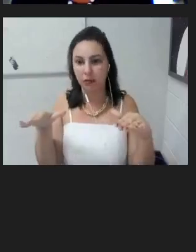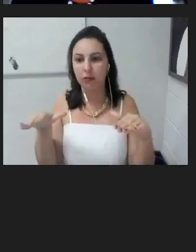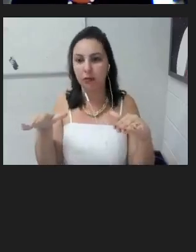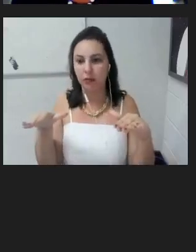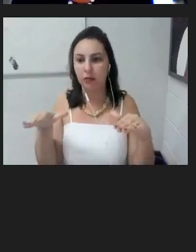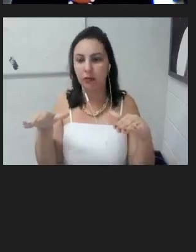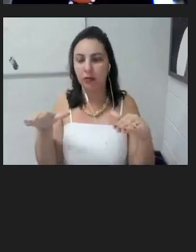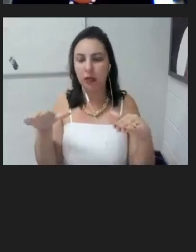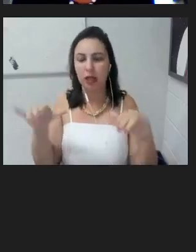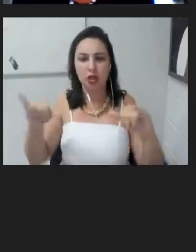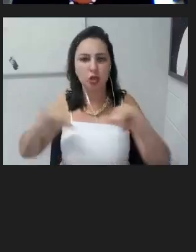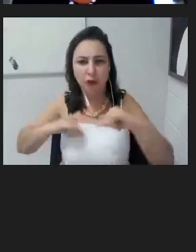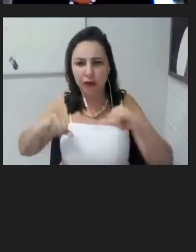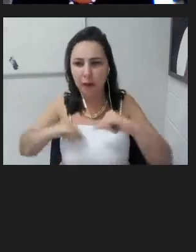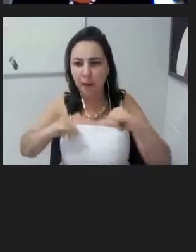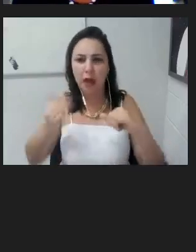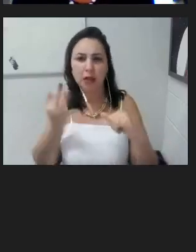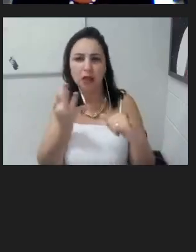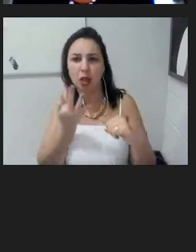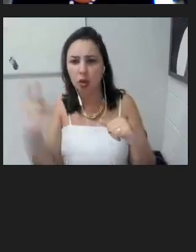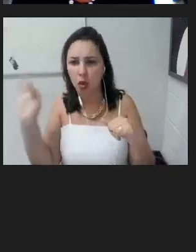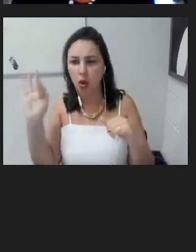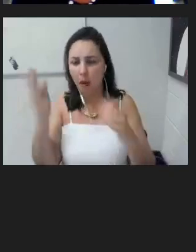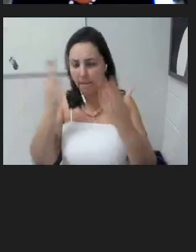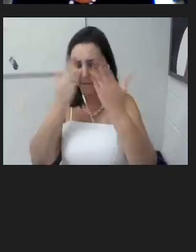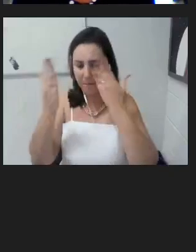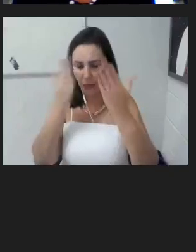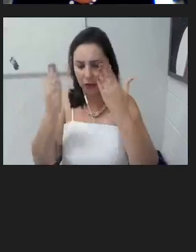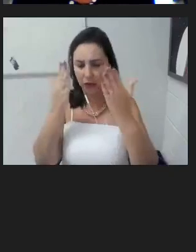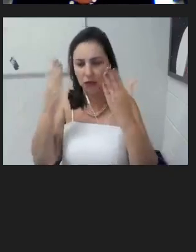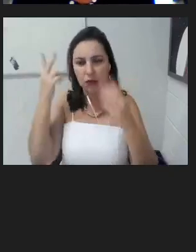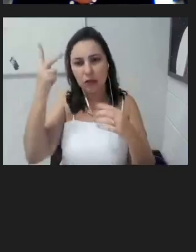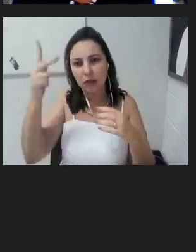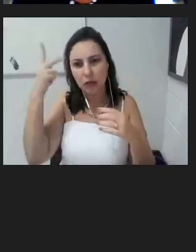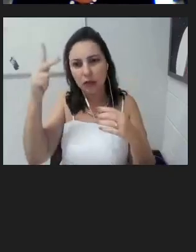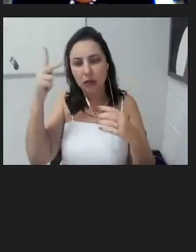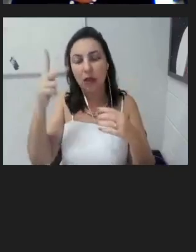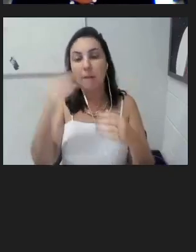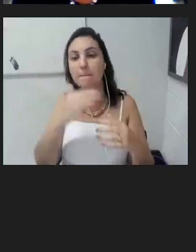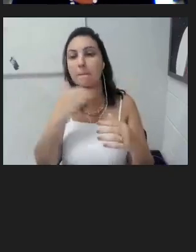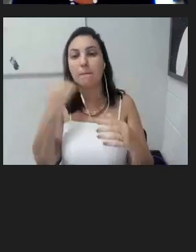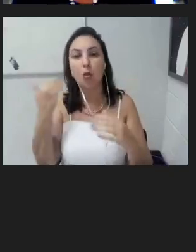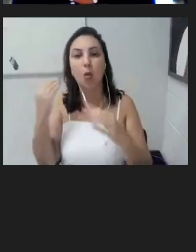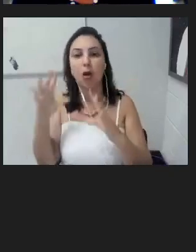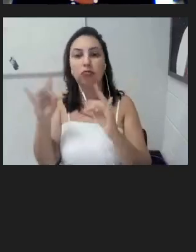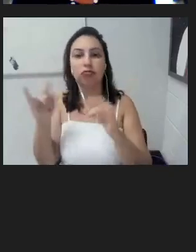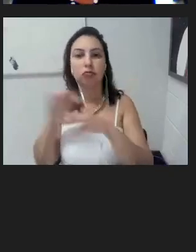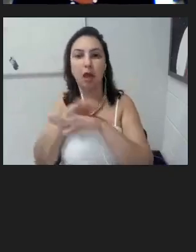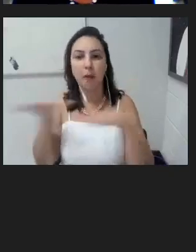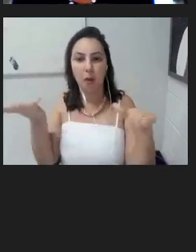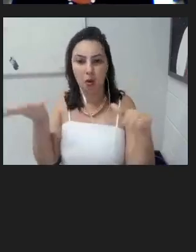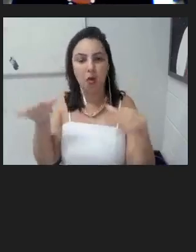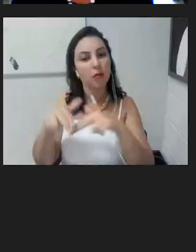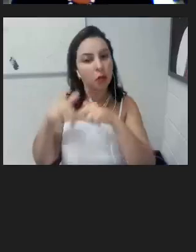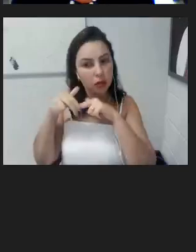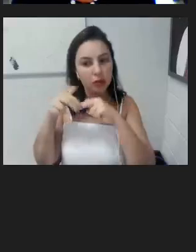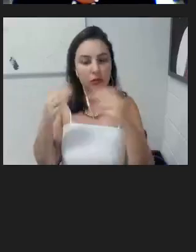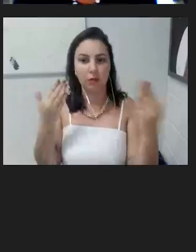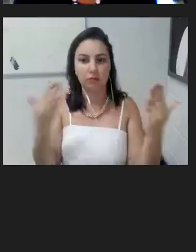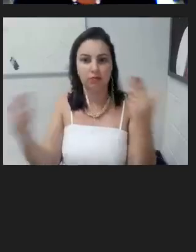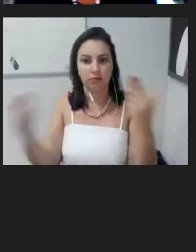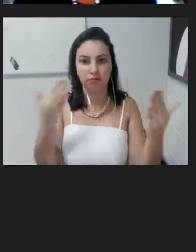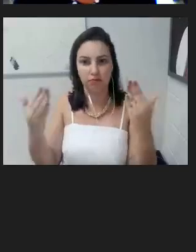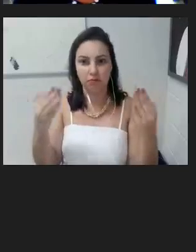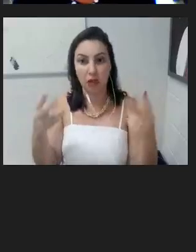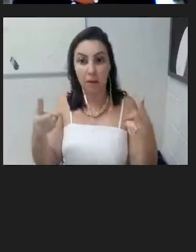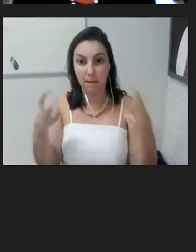esse sofrimento, essa dor psíquica, por meio da morte. Então, a gente percebe que eles